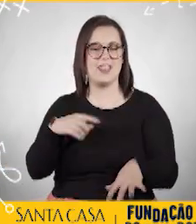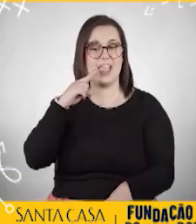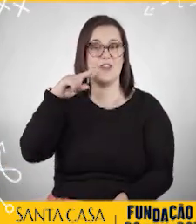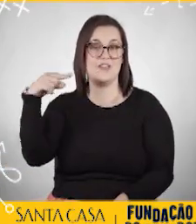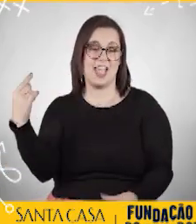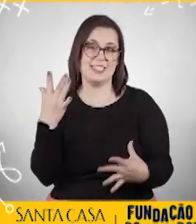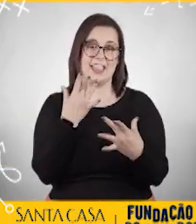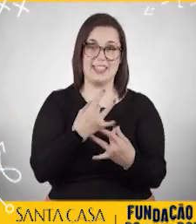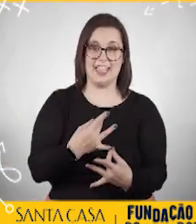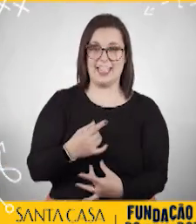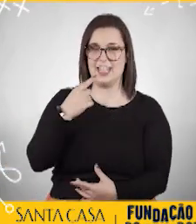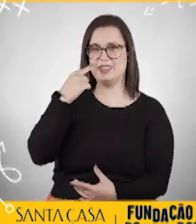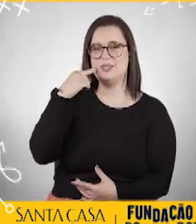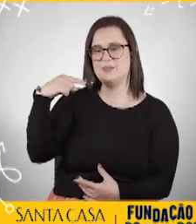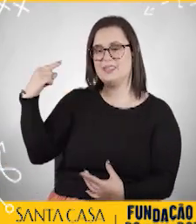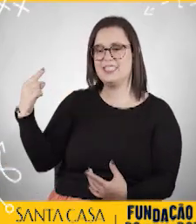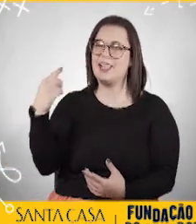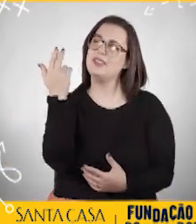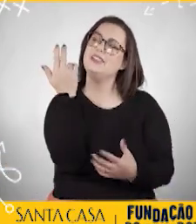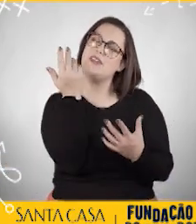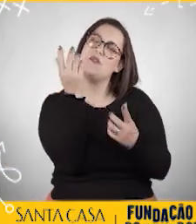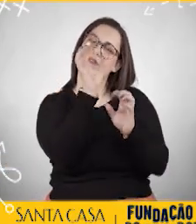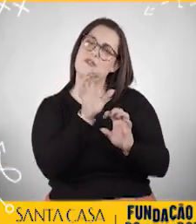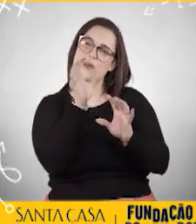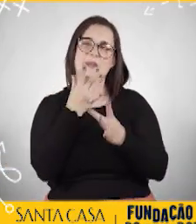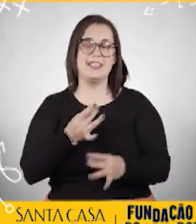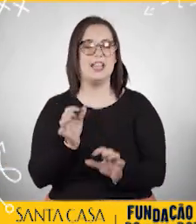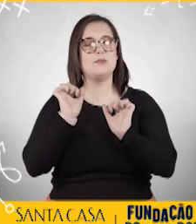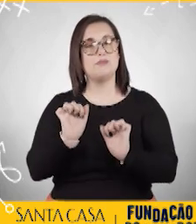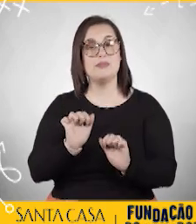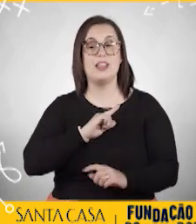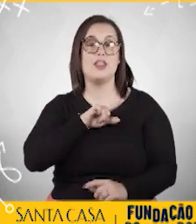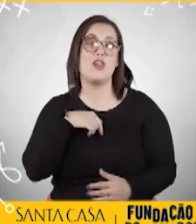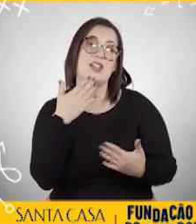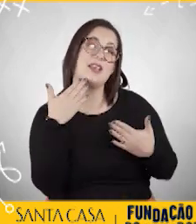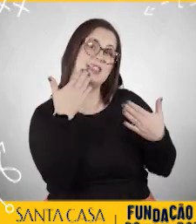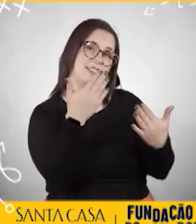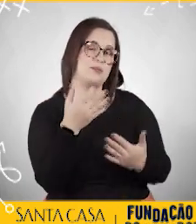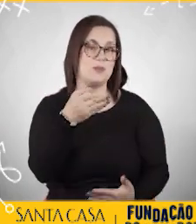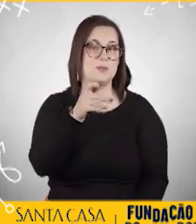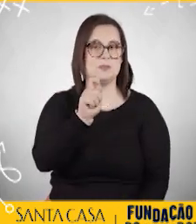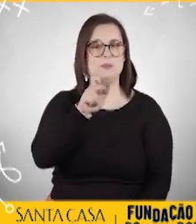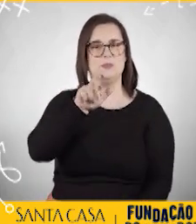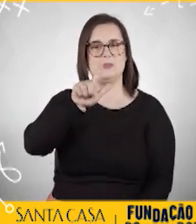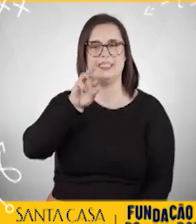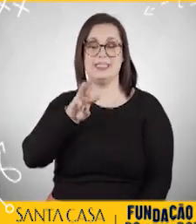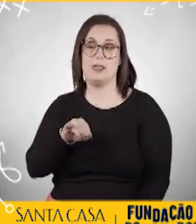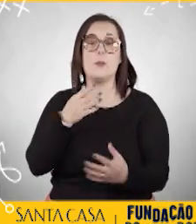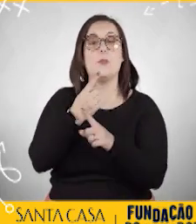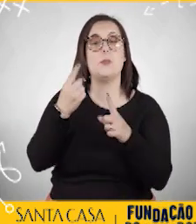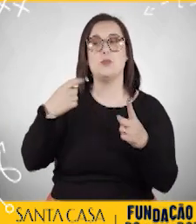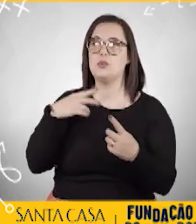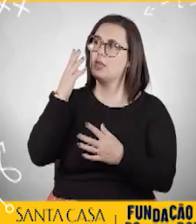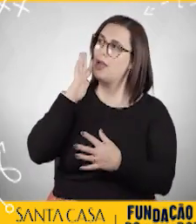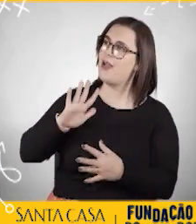Terminamos esta viagem de Natal muito especial, pintada em tons bem natalícios. E resta-nos agradecer ao Perlim pela calorosa recepção e